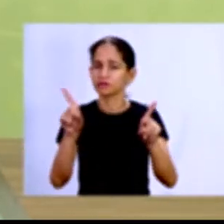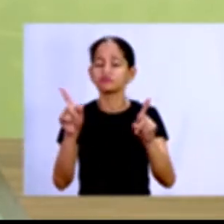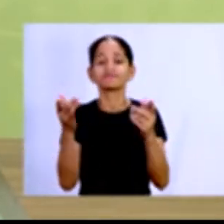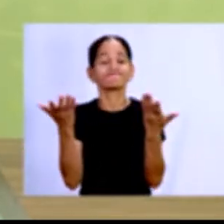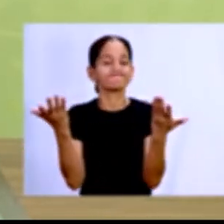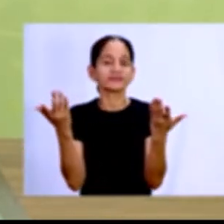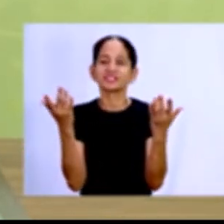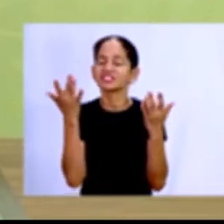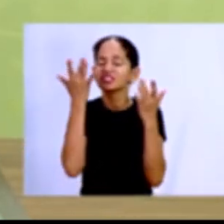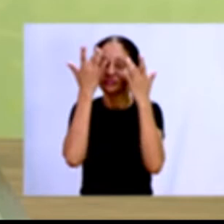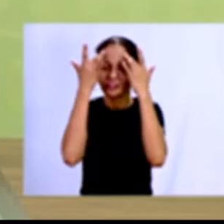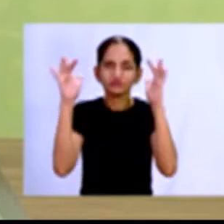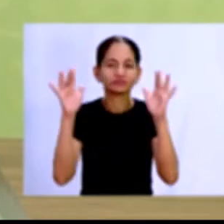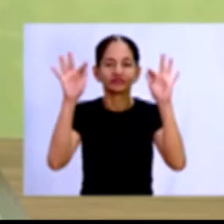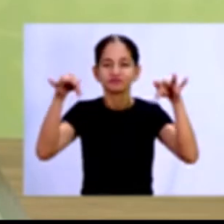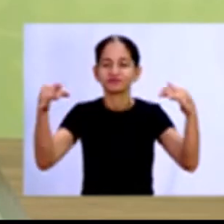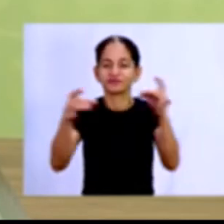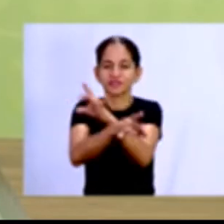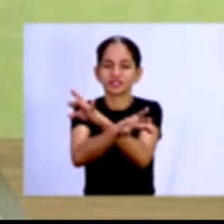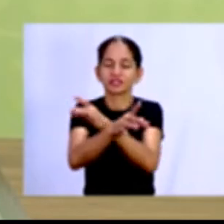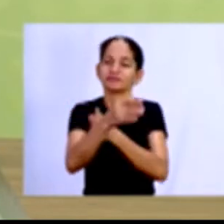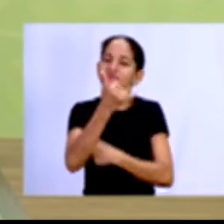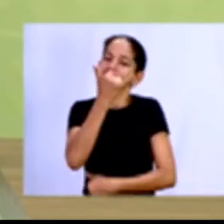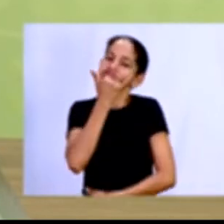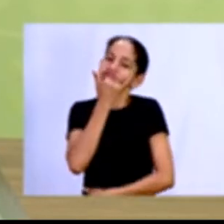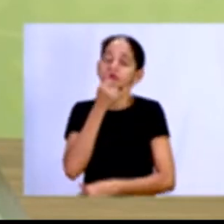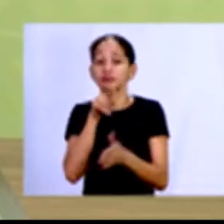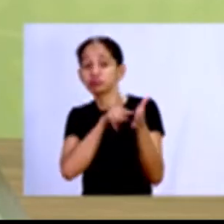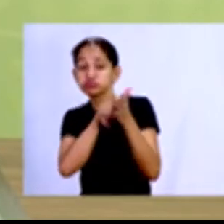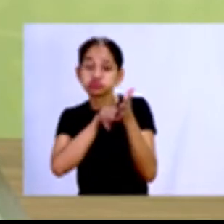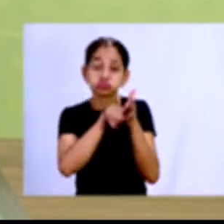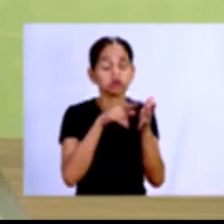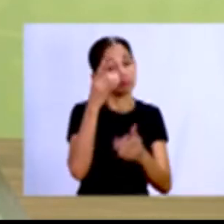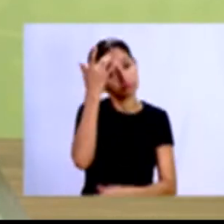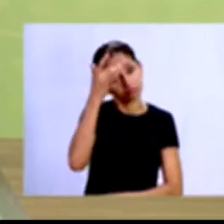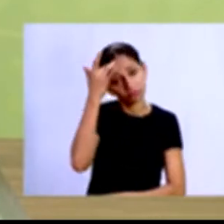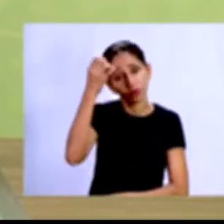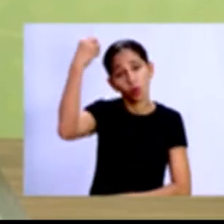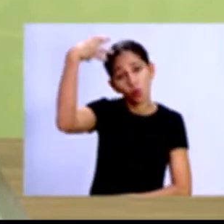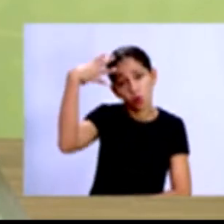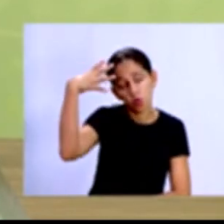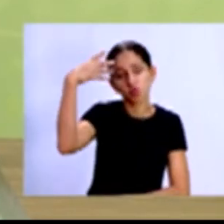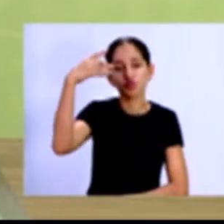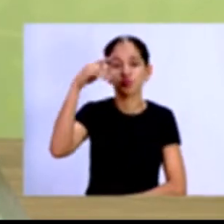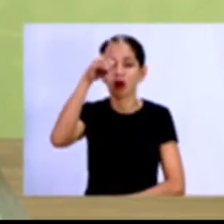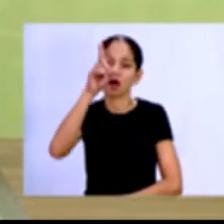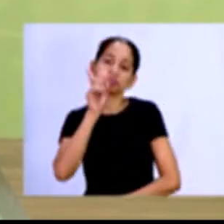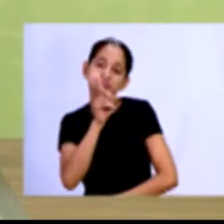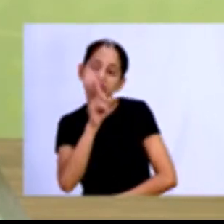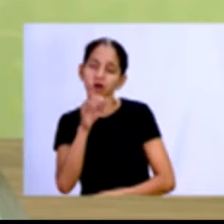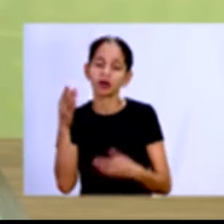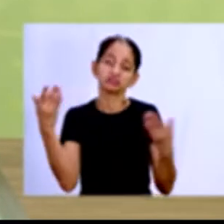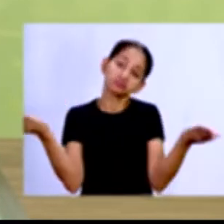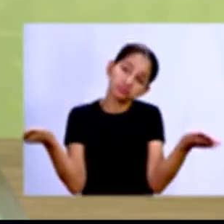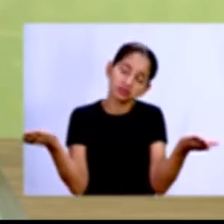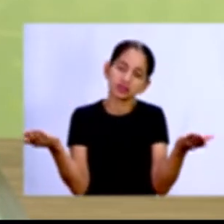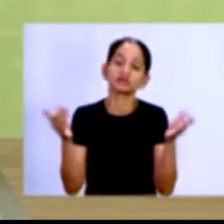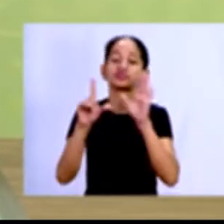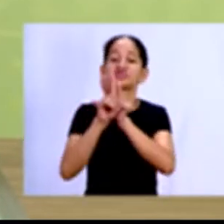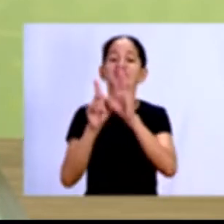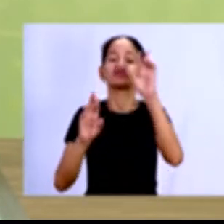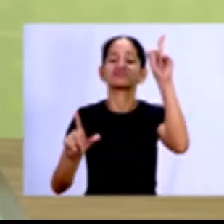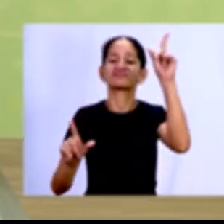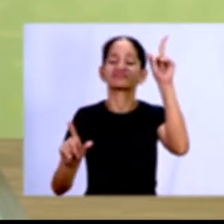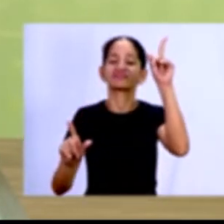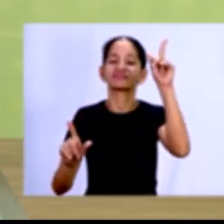o final da história, o que se deu, se ainda está em investigação para descobrir o culpado, o que deu. Mas nesse caso já é uma legislação,